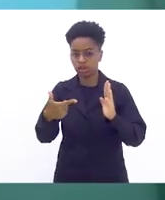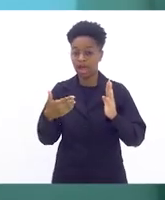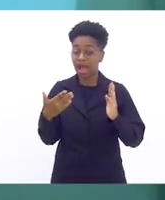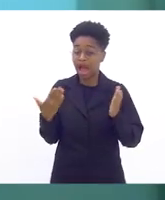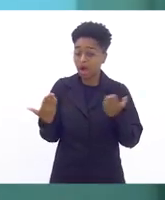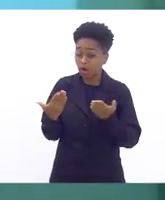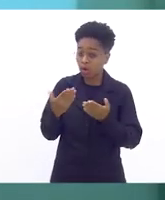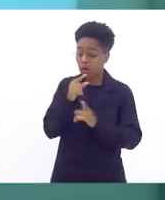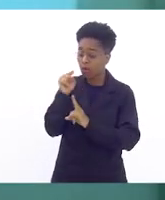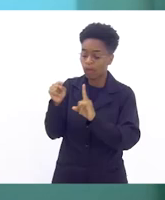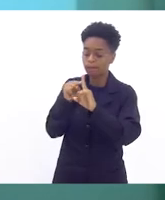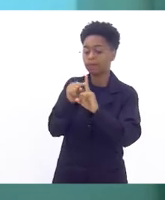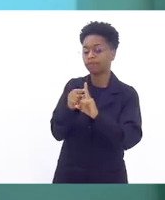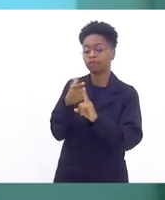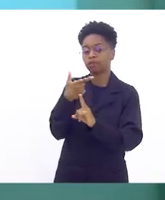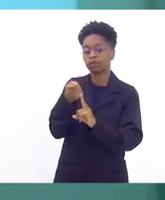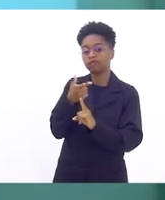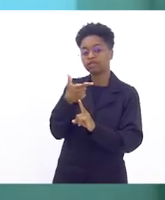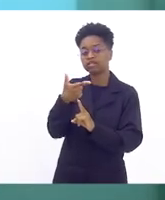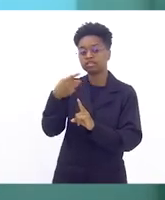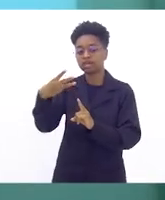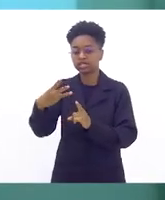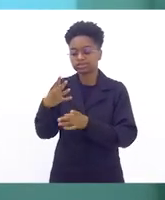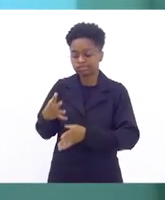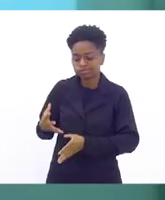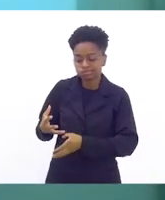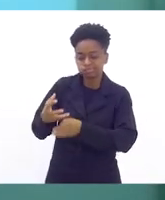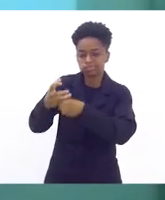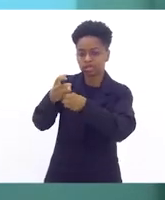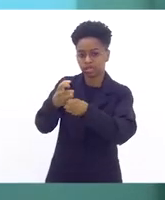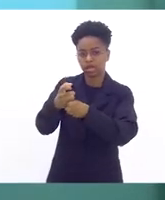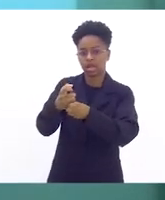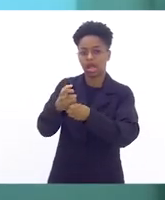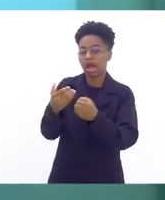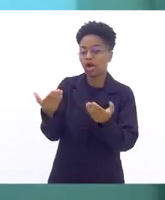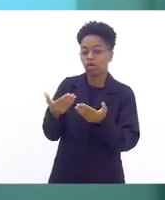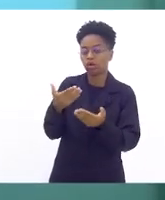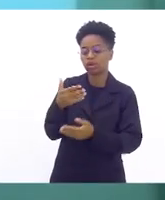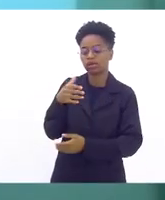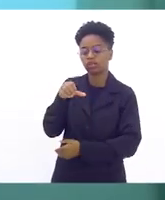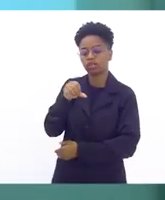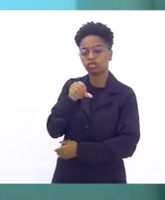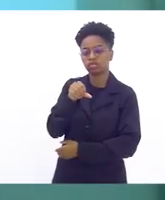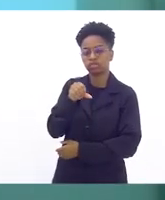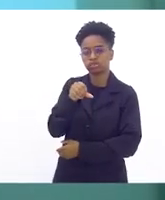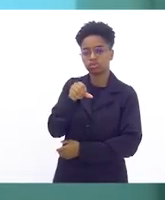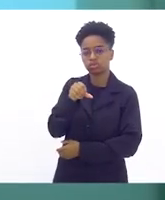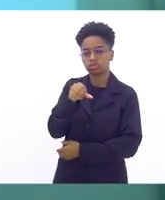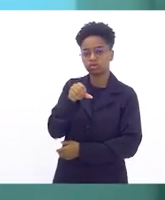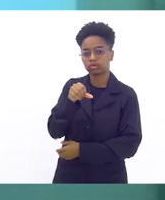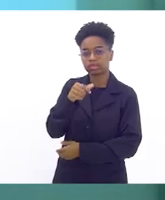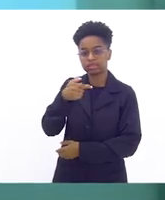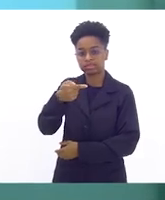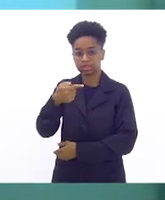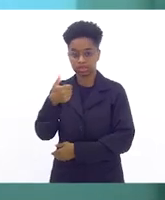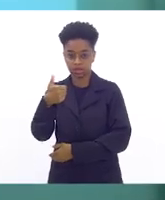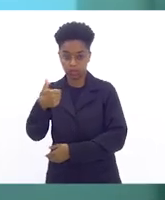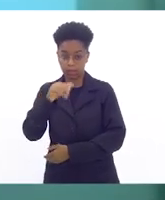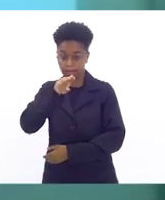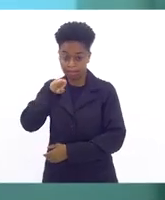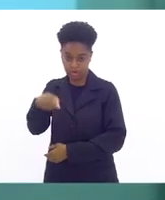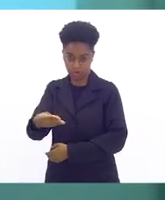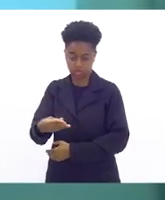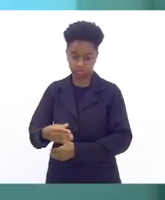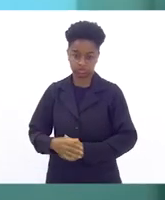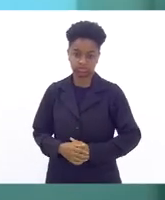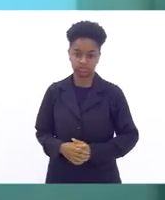bem próximos da do valor total que está previsto para esse ano de 971 milhões